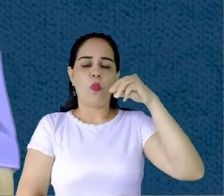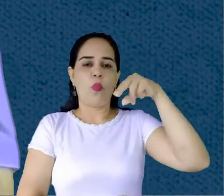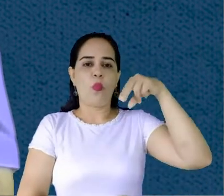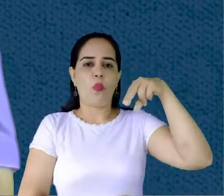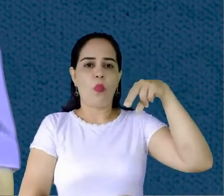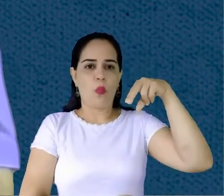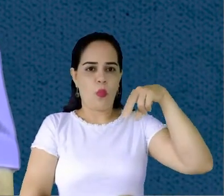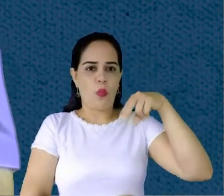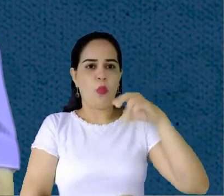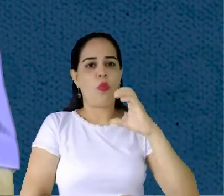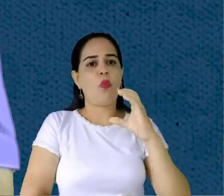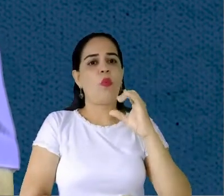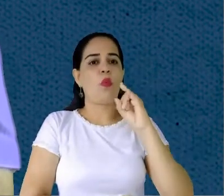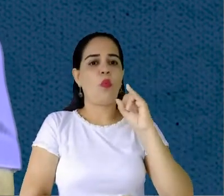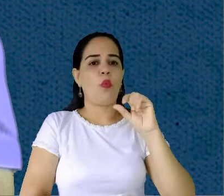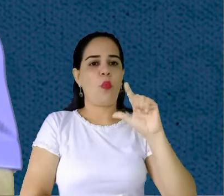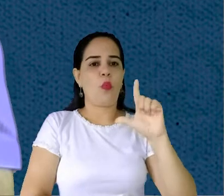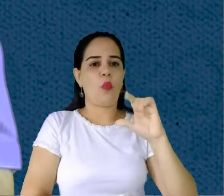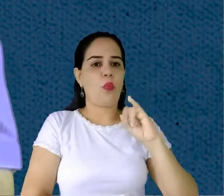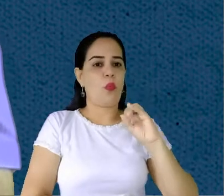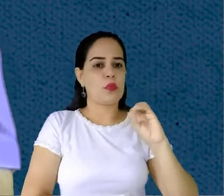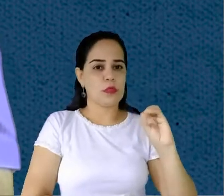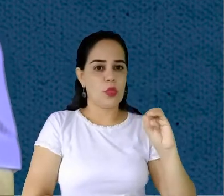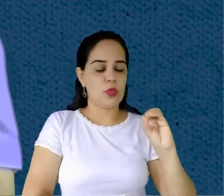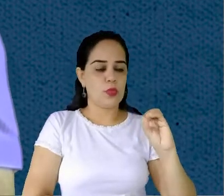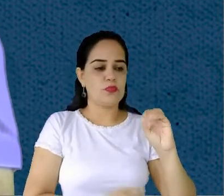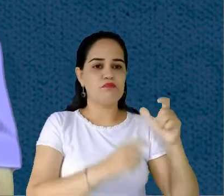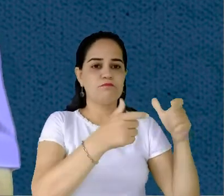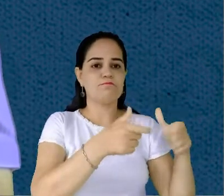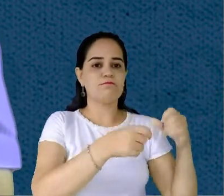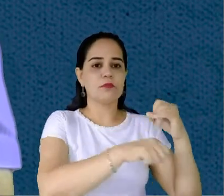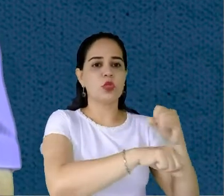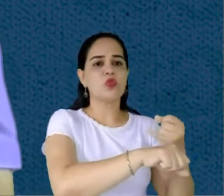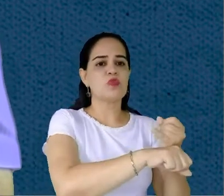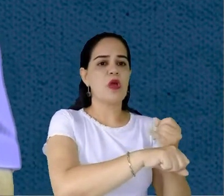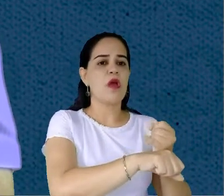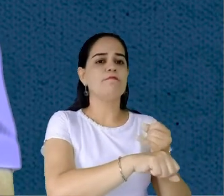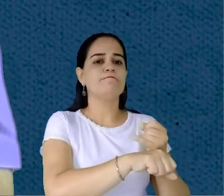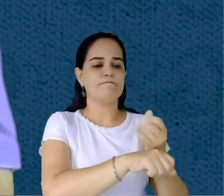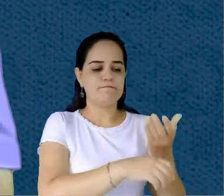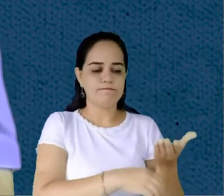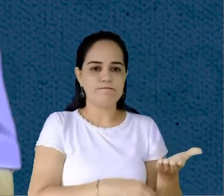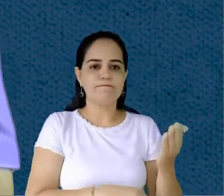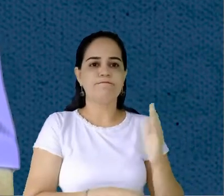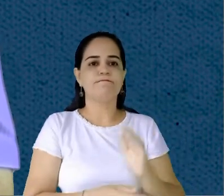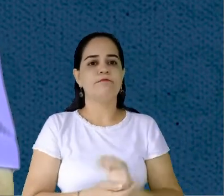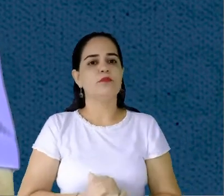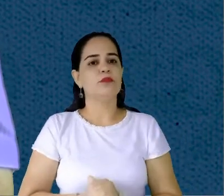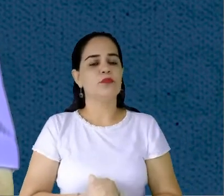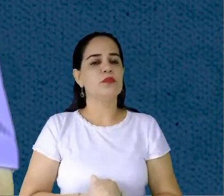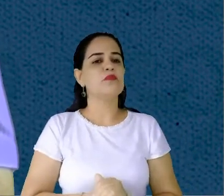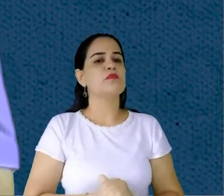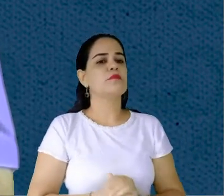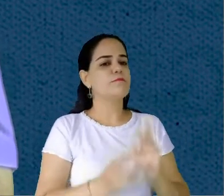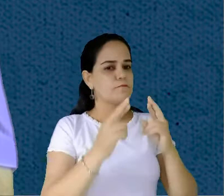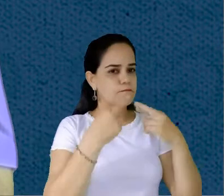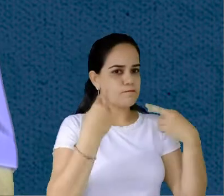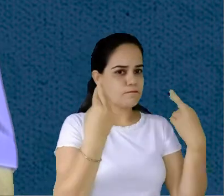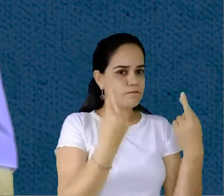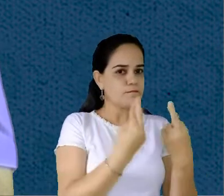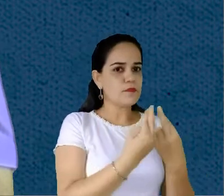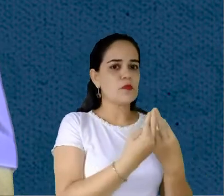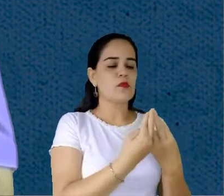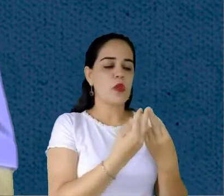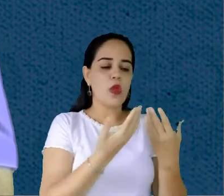é chamado de Concílio de Jerusalém, porque aconteceu em Jerusalém. E neste